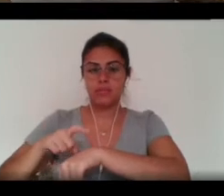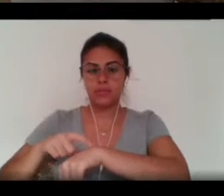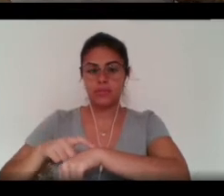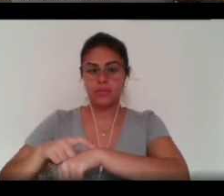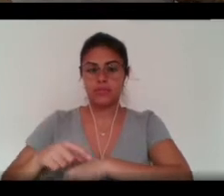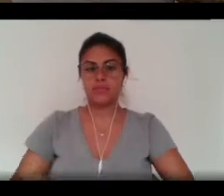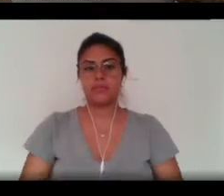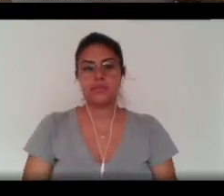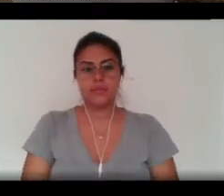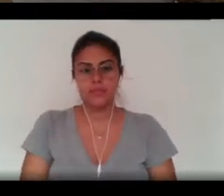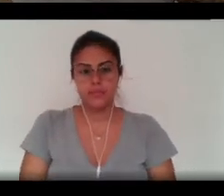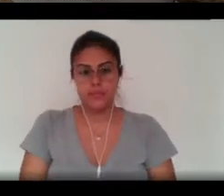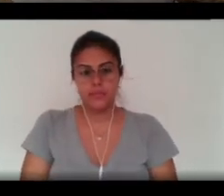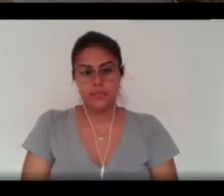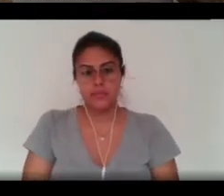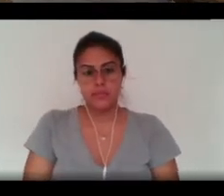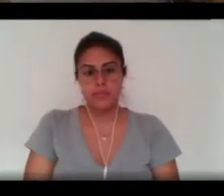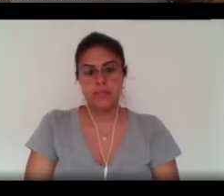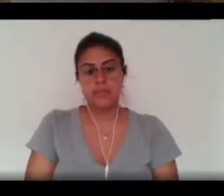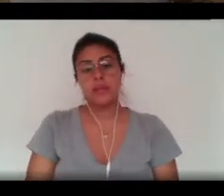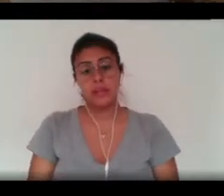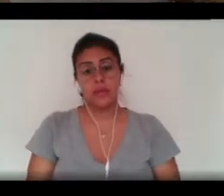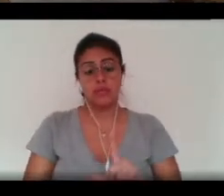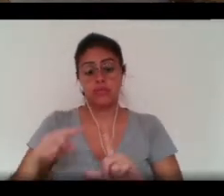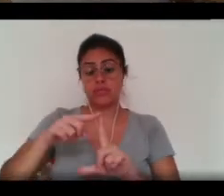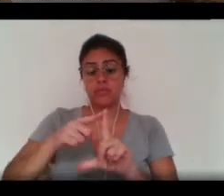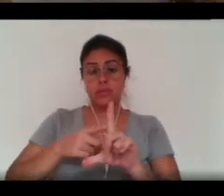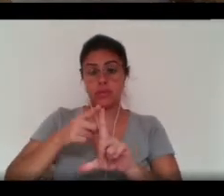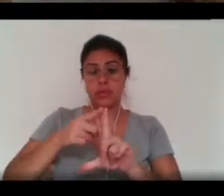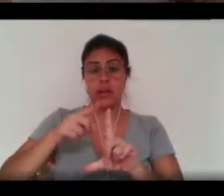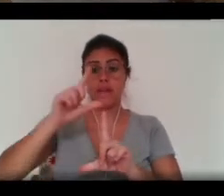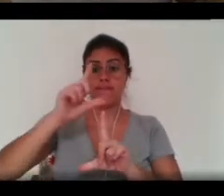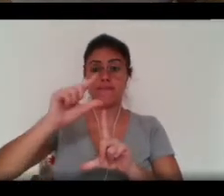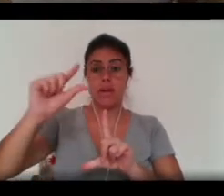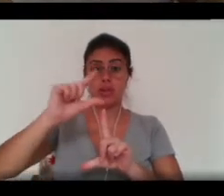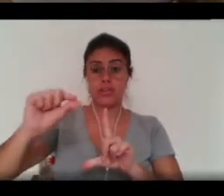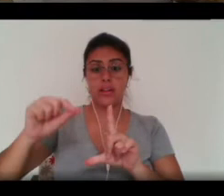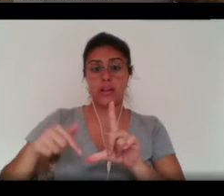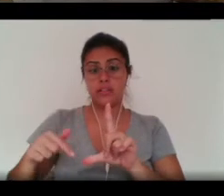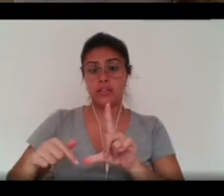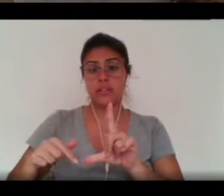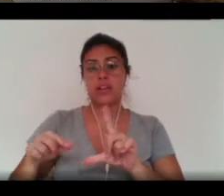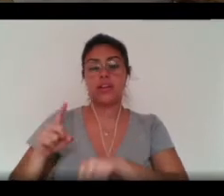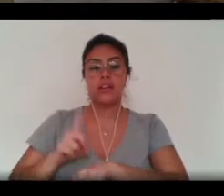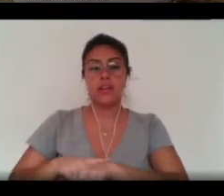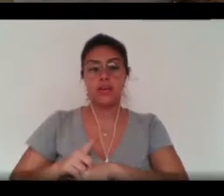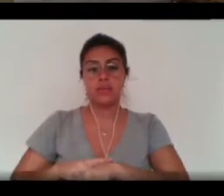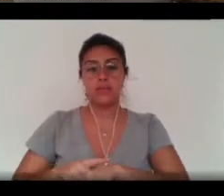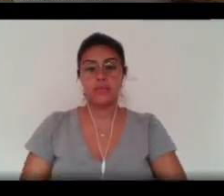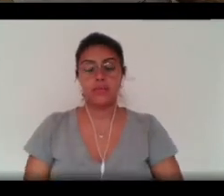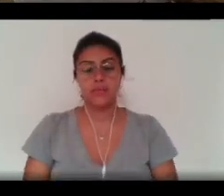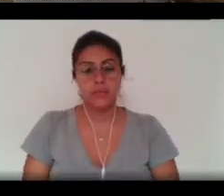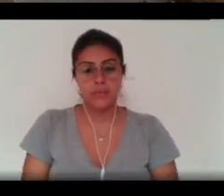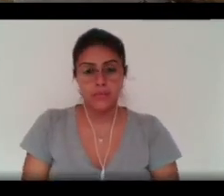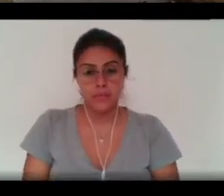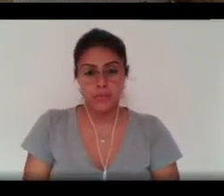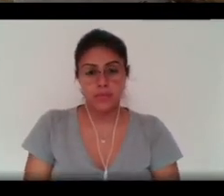Só que a velocidade, eu vou precisar de uma coisa aqui, né? Eu tenho a velocidade em função do tempo,